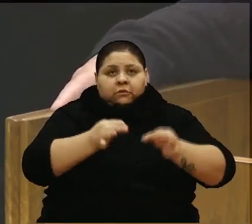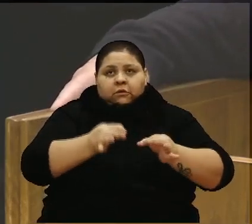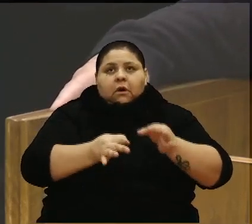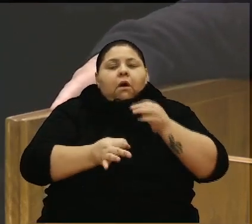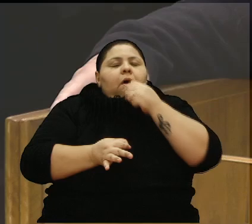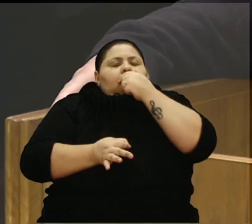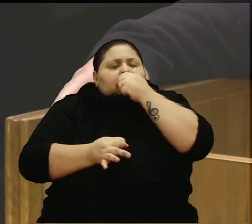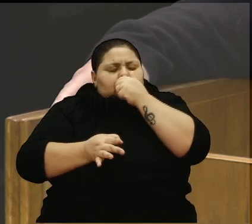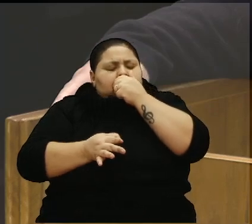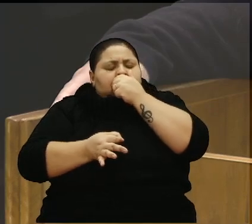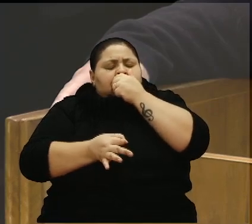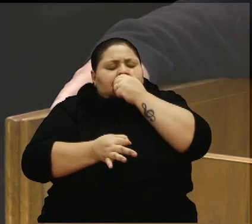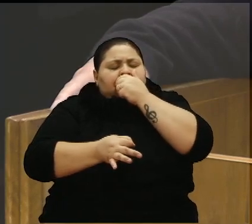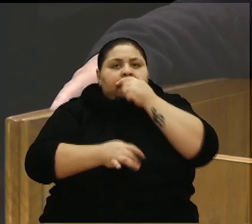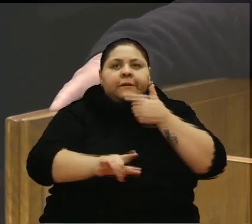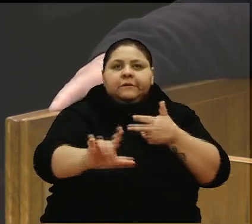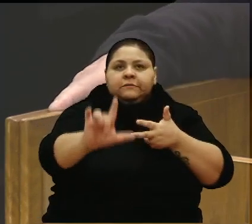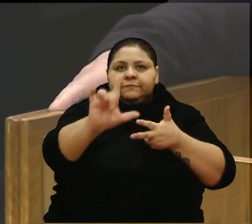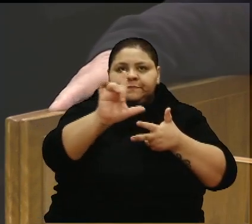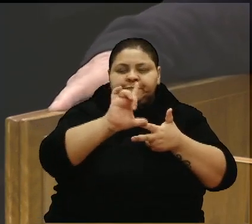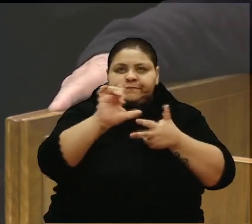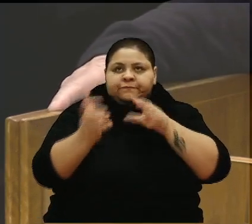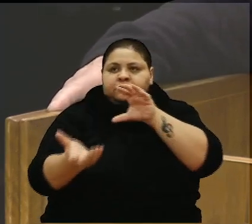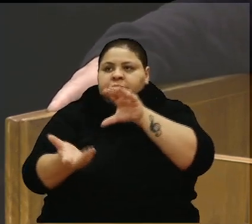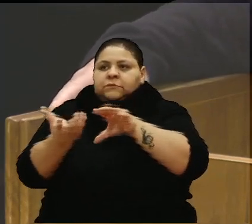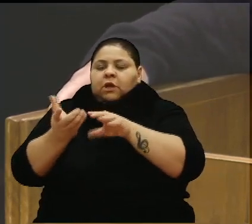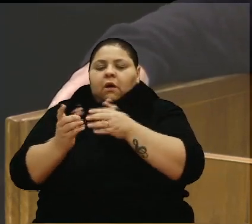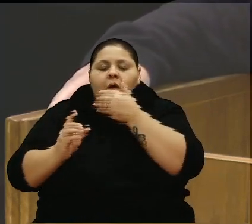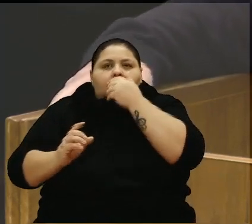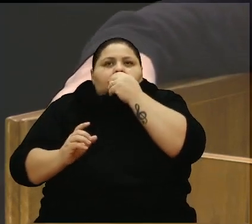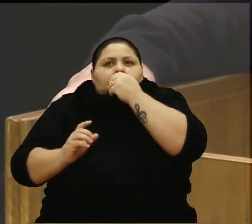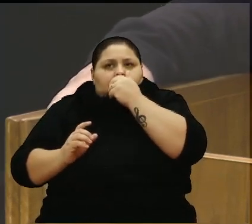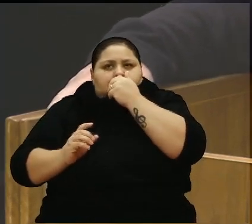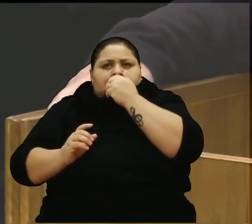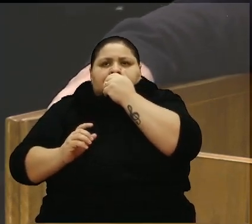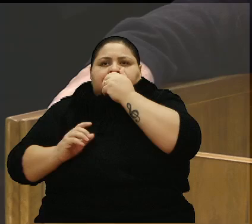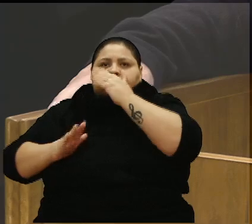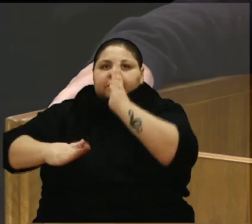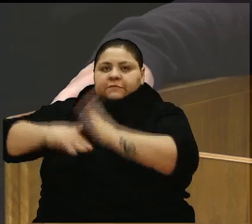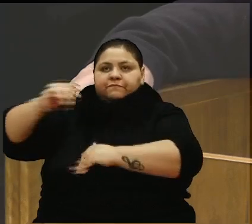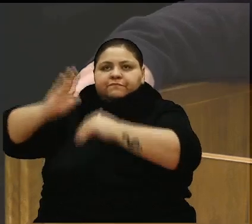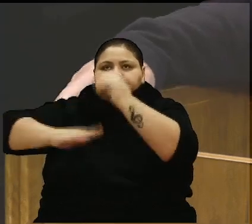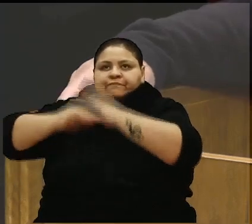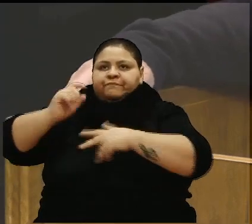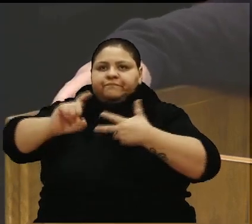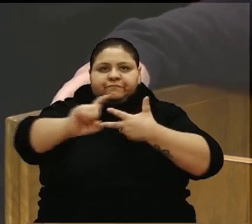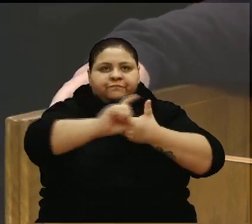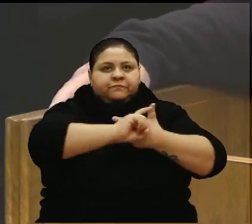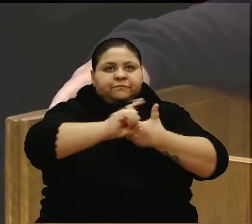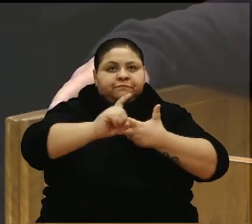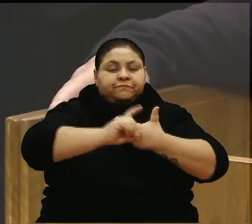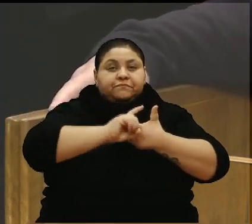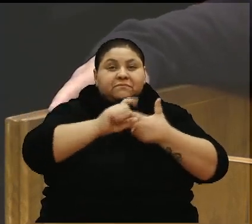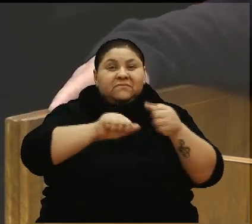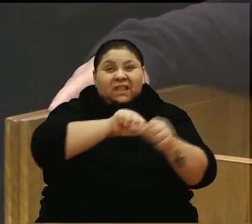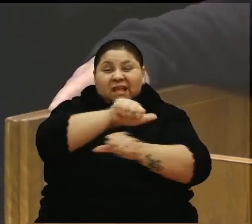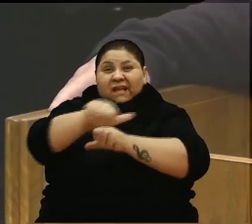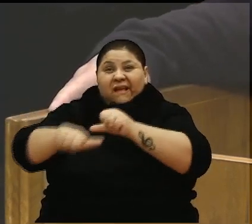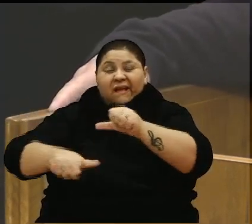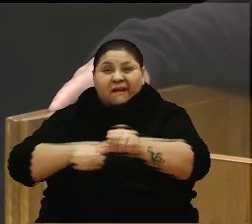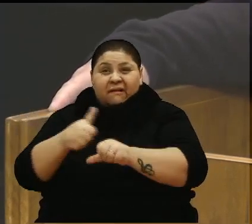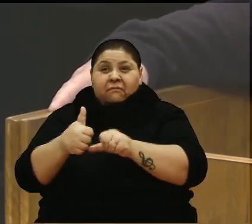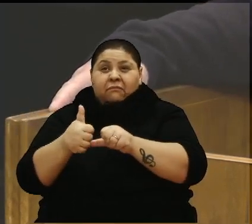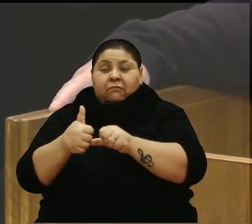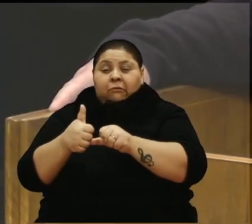legisla, o Congresso executa e o executivo vira prisioneiro do